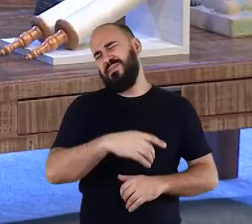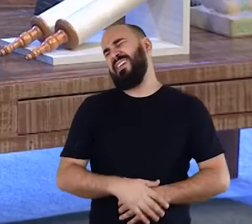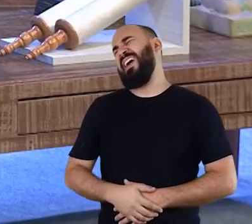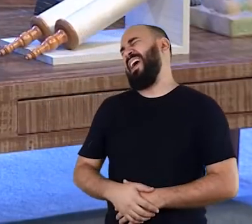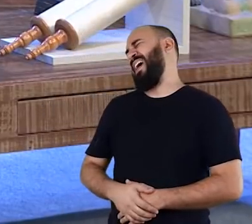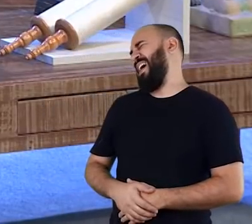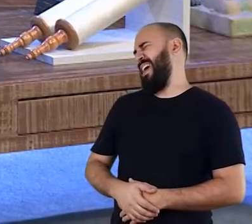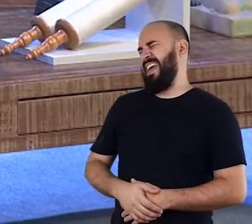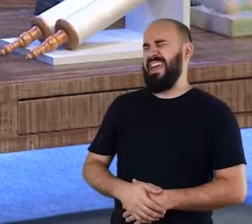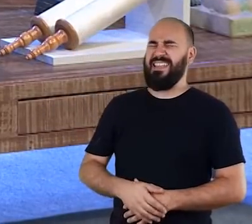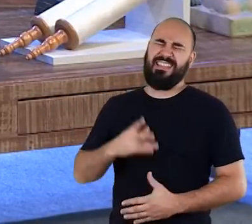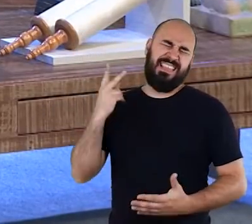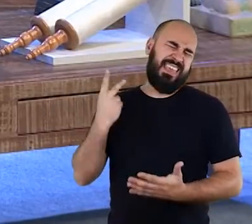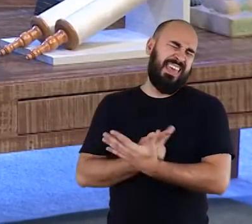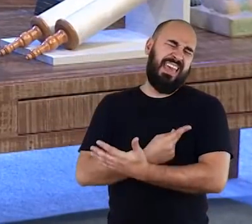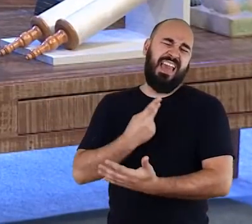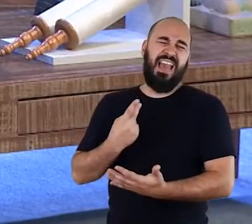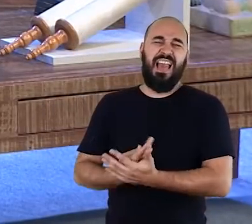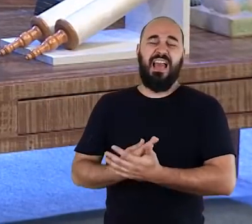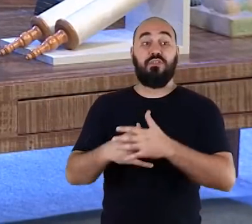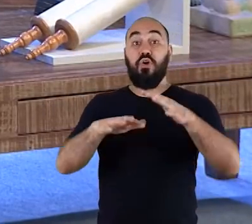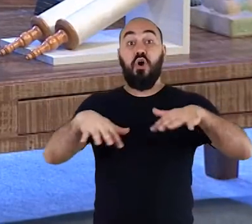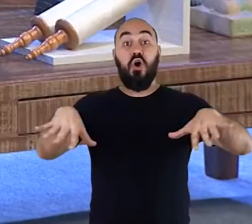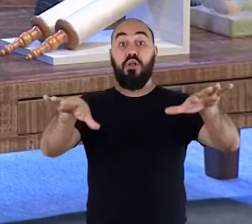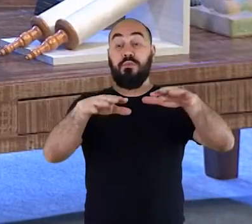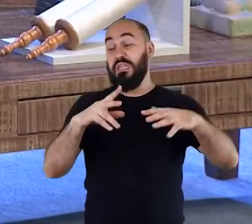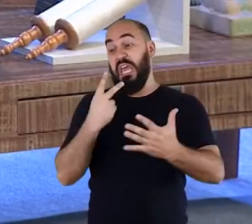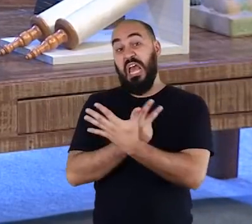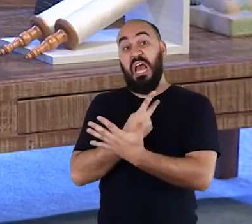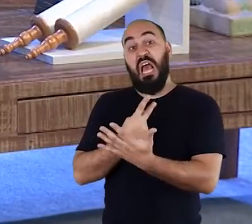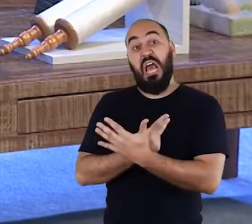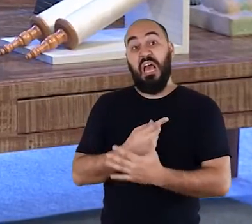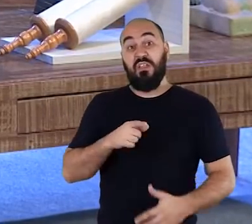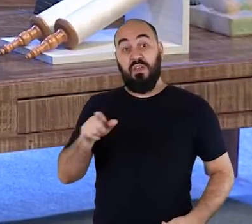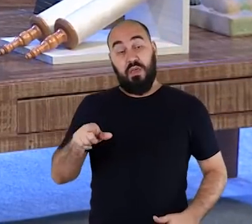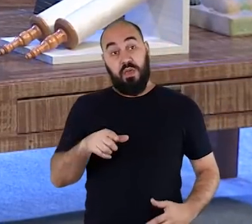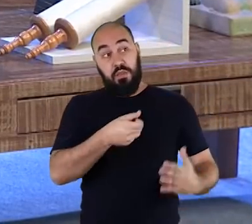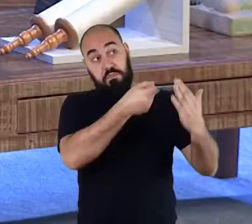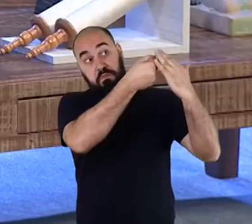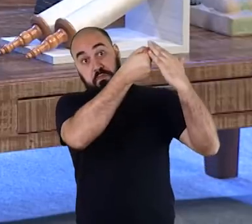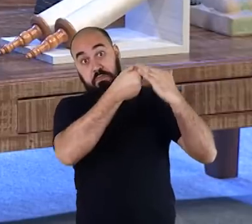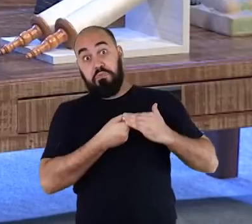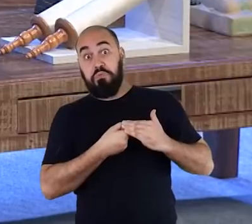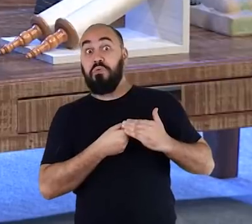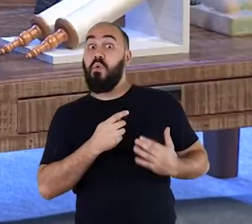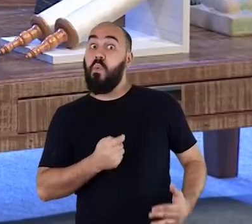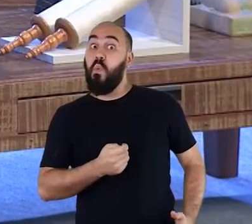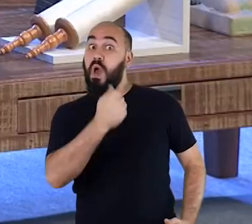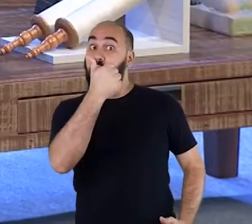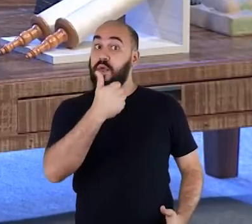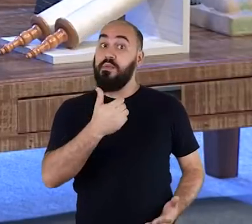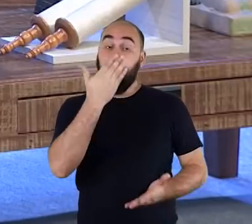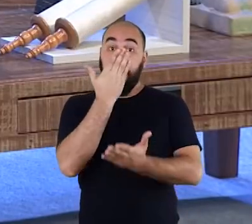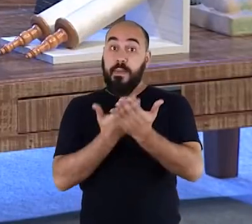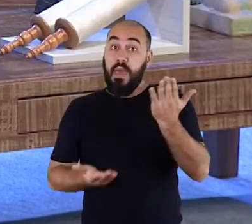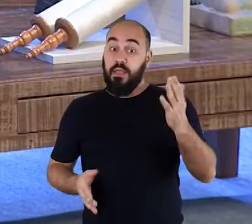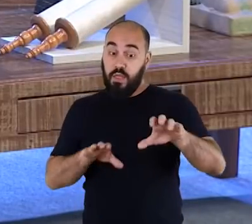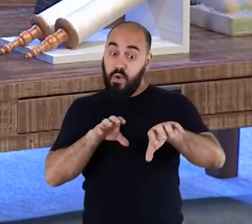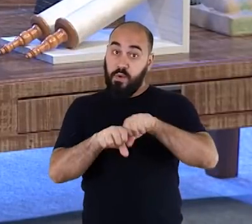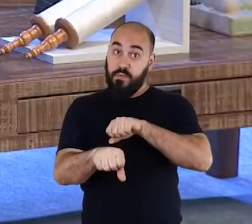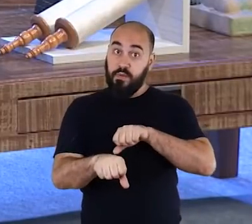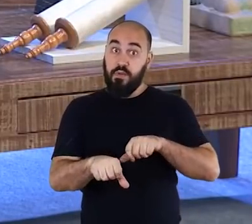posição acadêmica de André Lemaire foi colocada em questionamento. Ele quase perdeu a cátedra e a